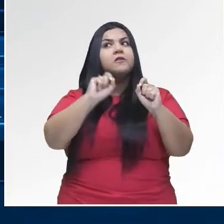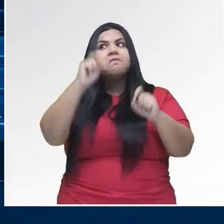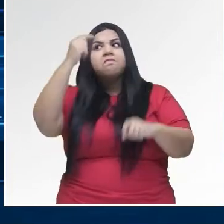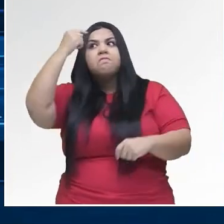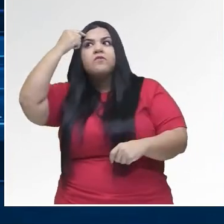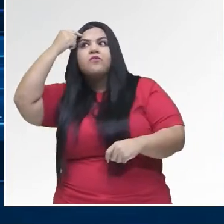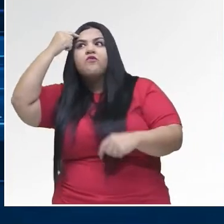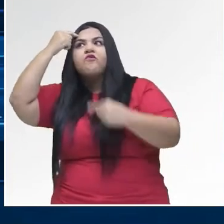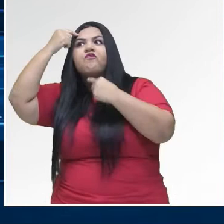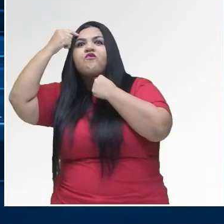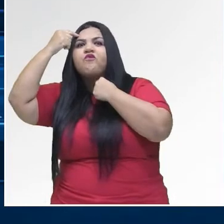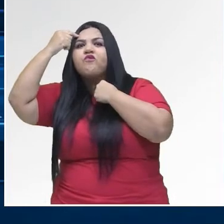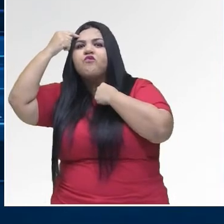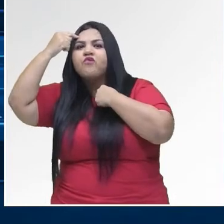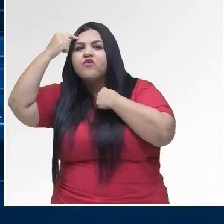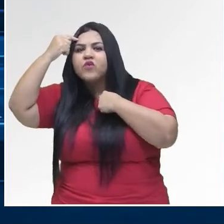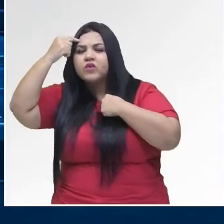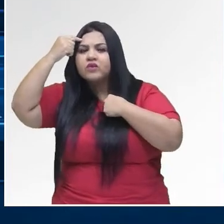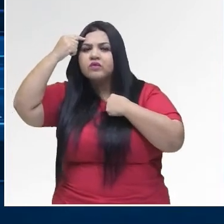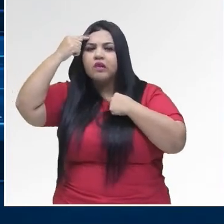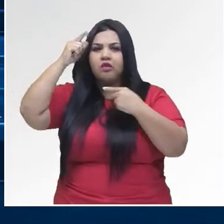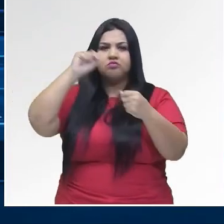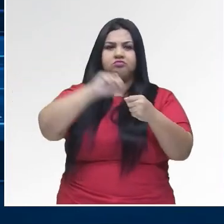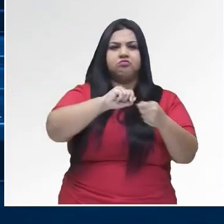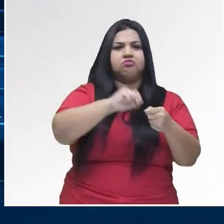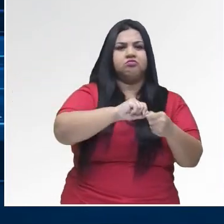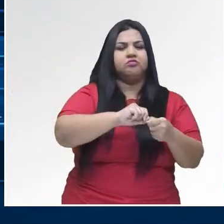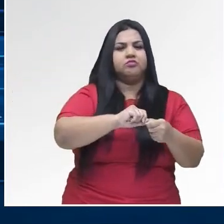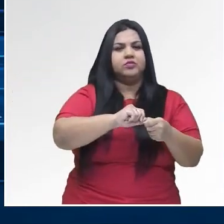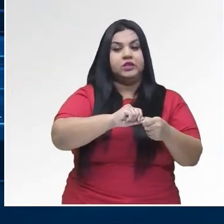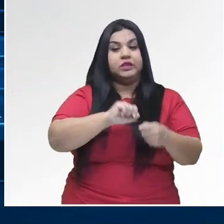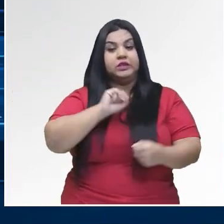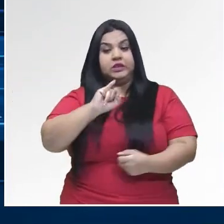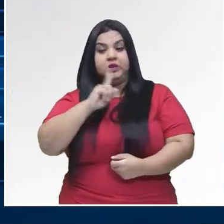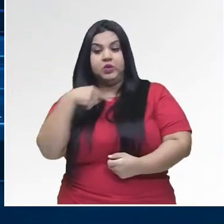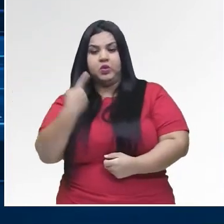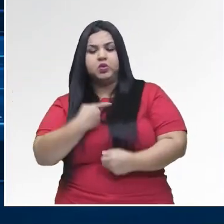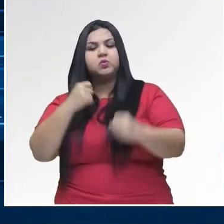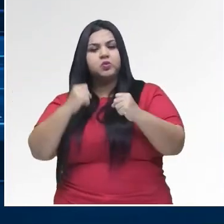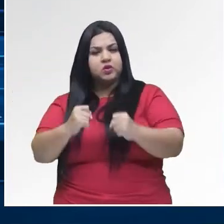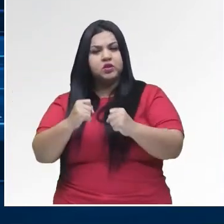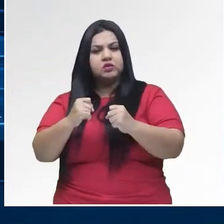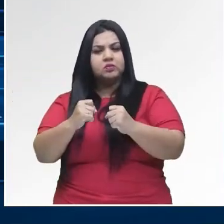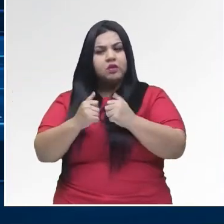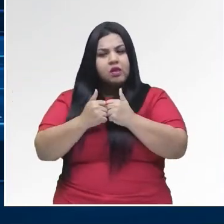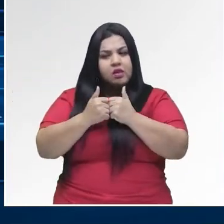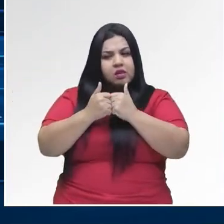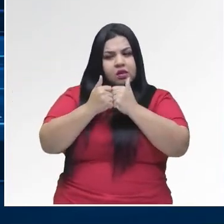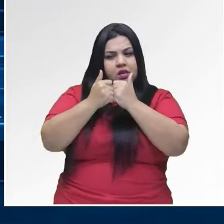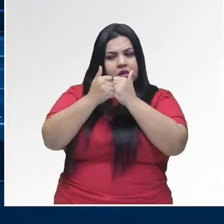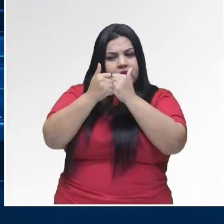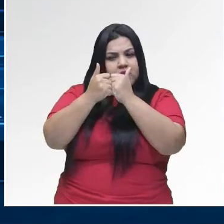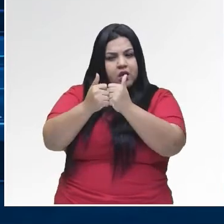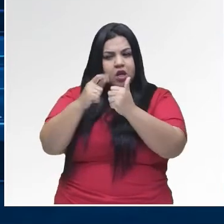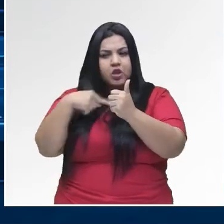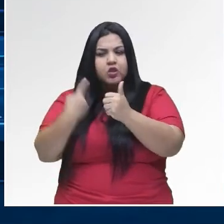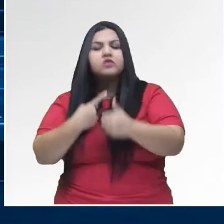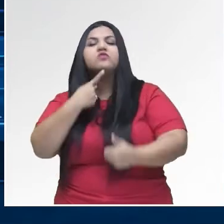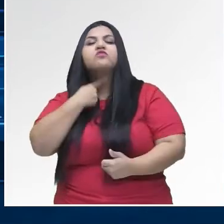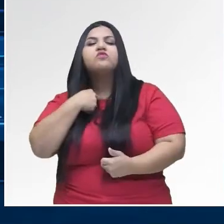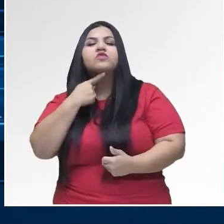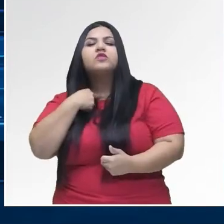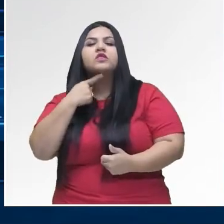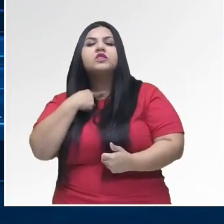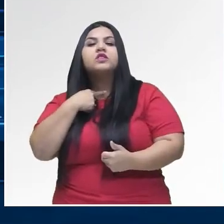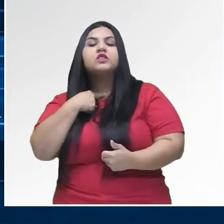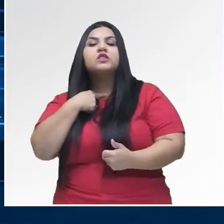cabeça, né? Se nós pudéssemos seguir os nossos instintos e colocar